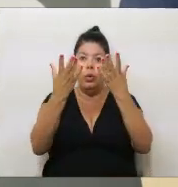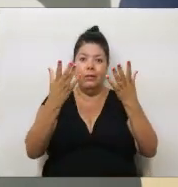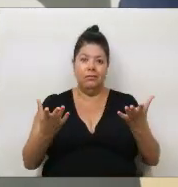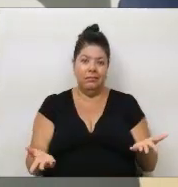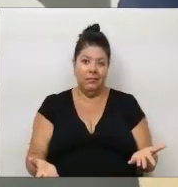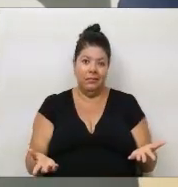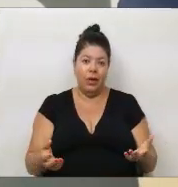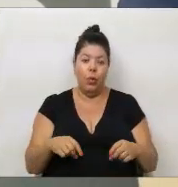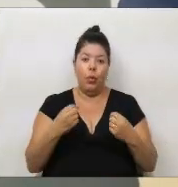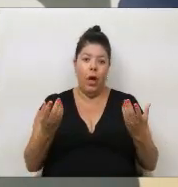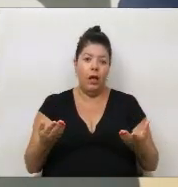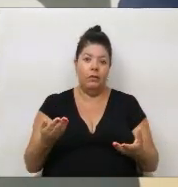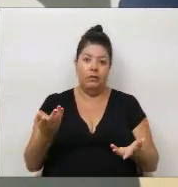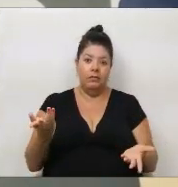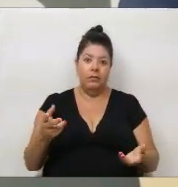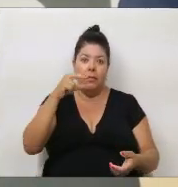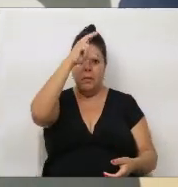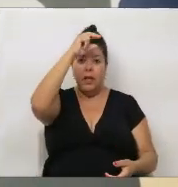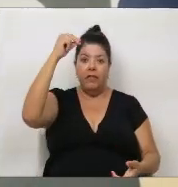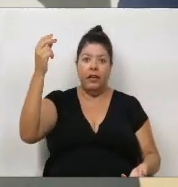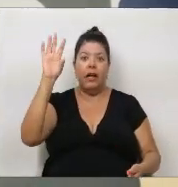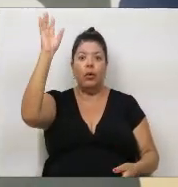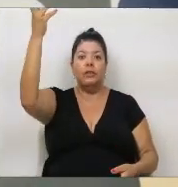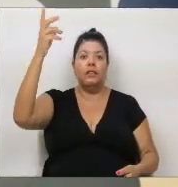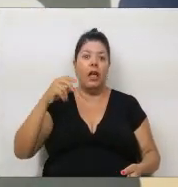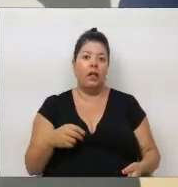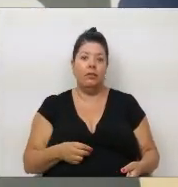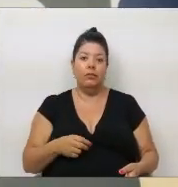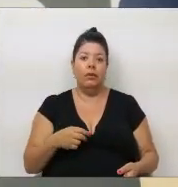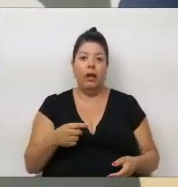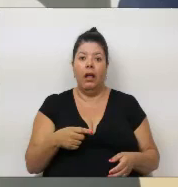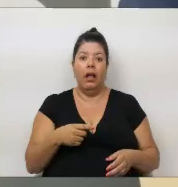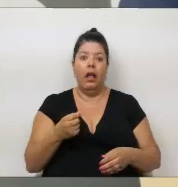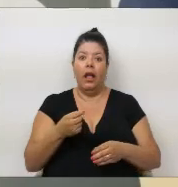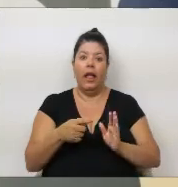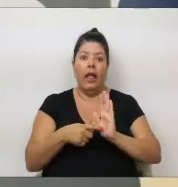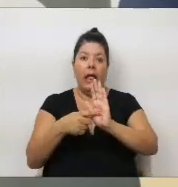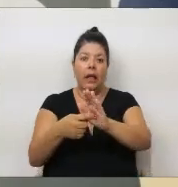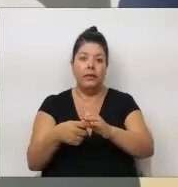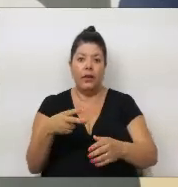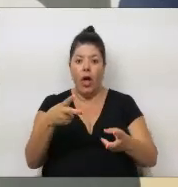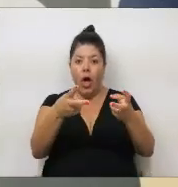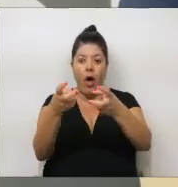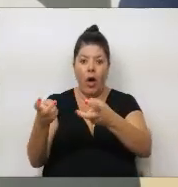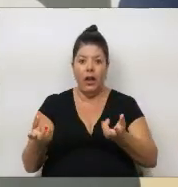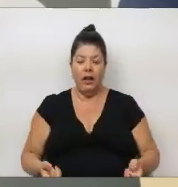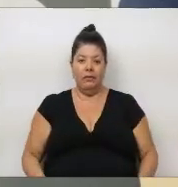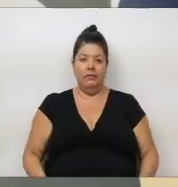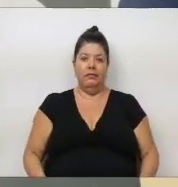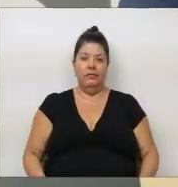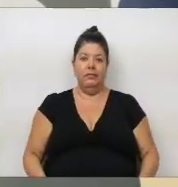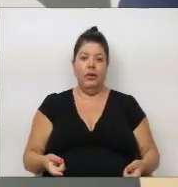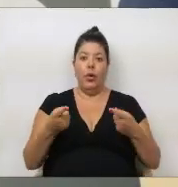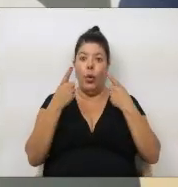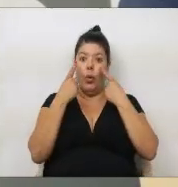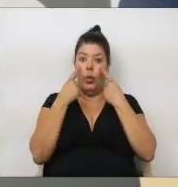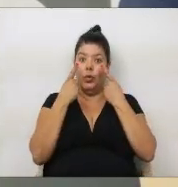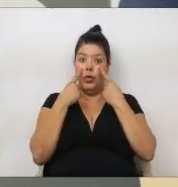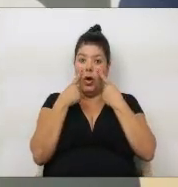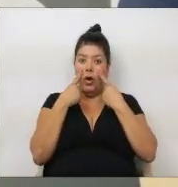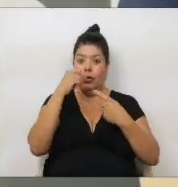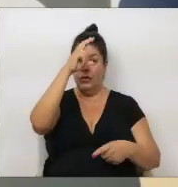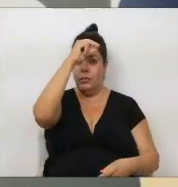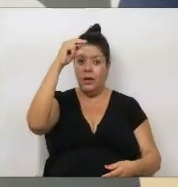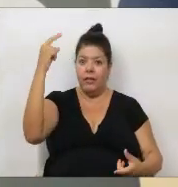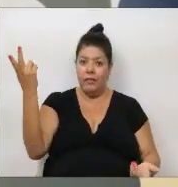prefeita ouve, olha, está acontecendo tal coisa, dá uma olhadinha lá. Os olhos do prefeito são os da prefeita, são